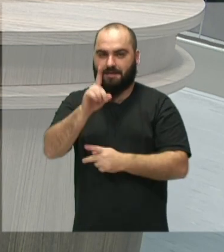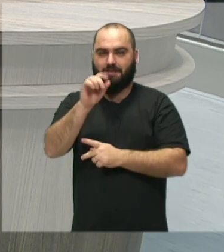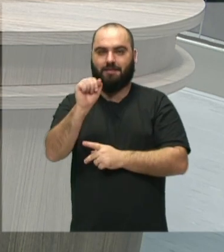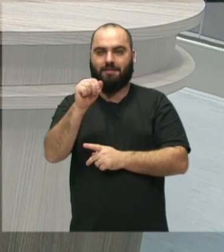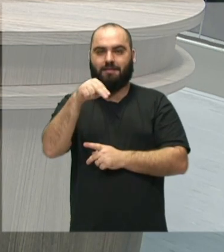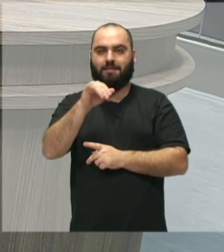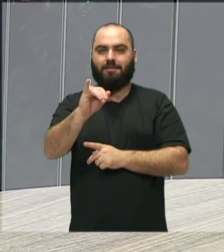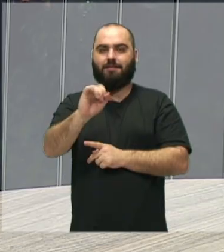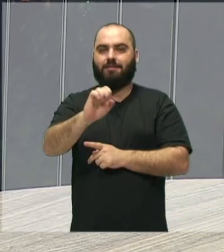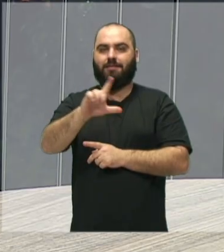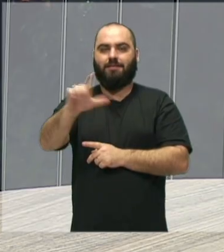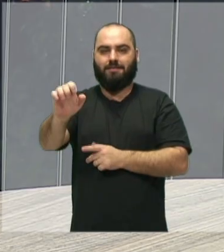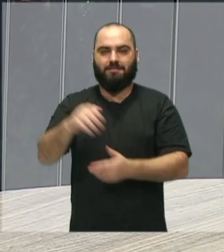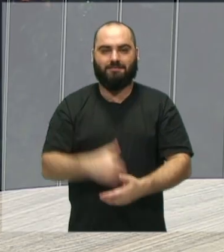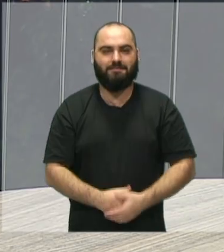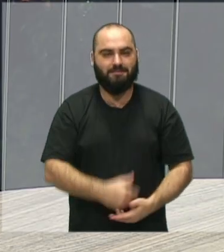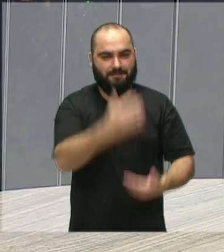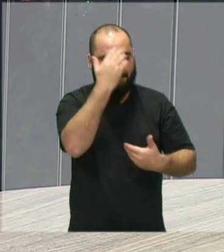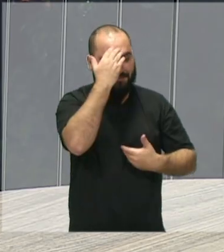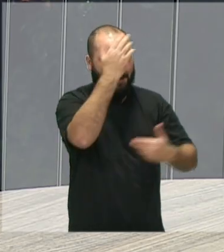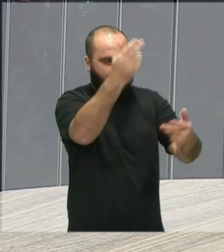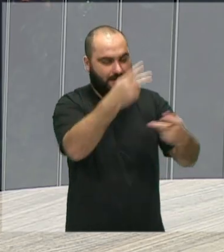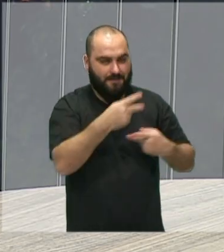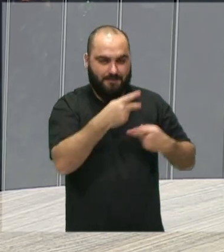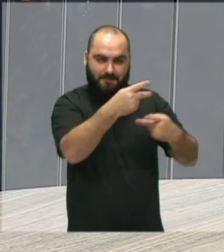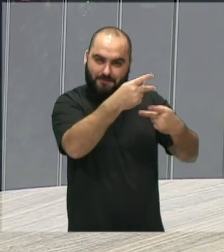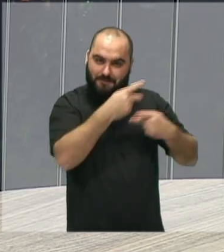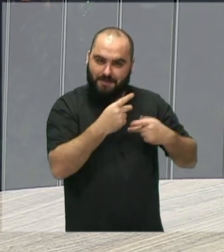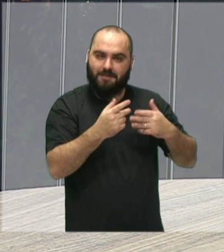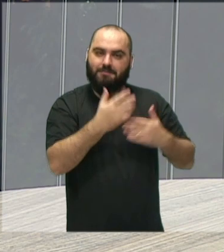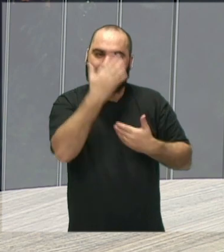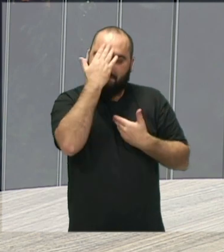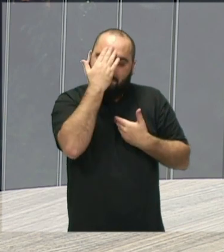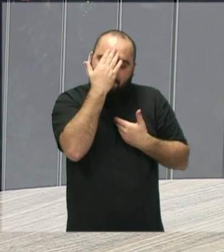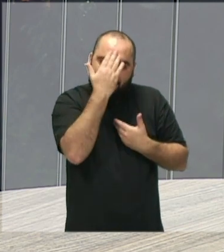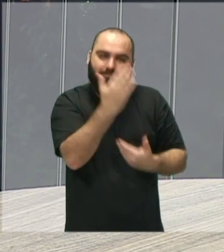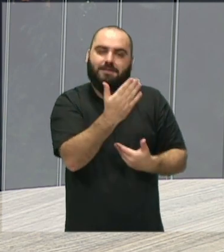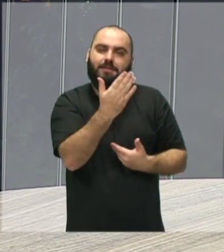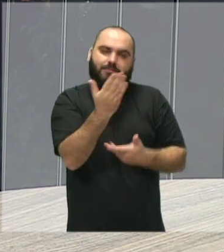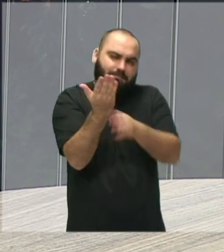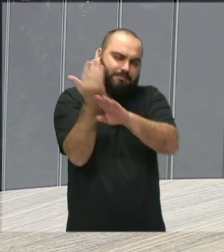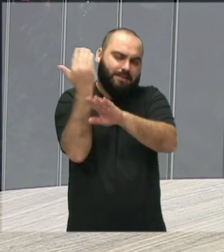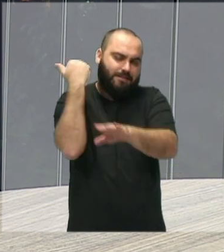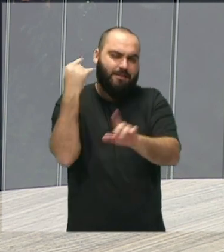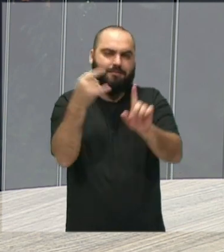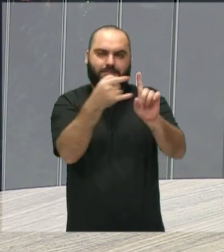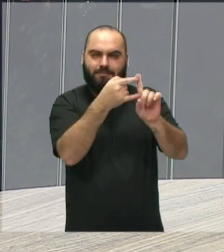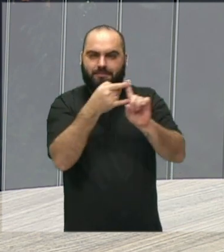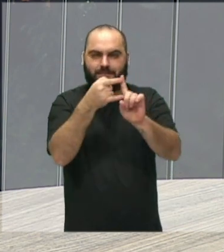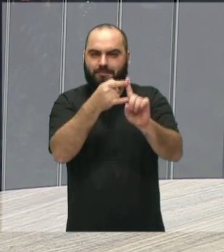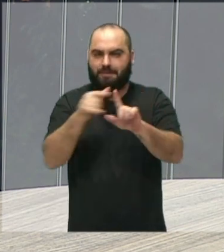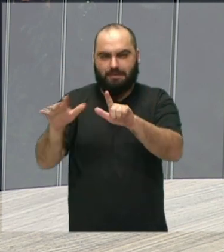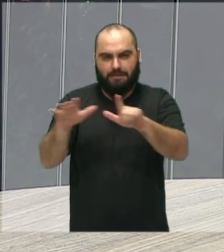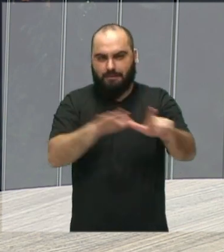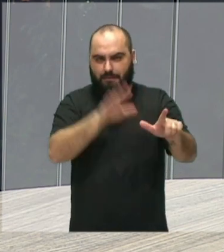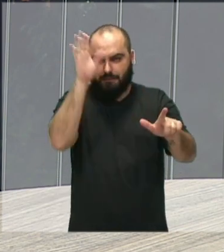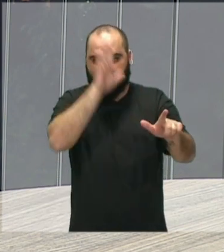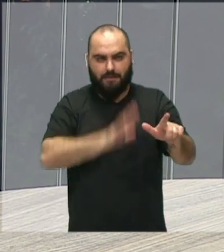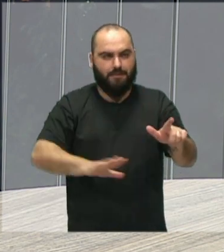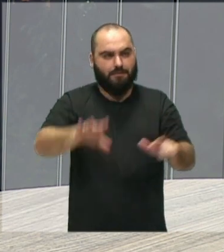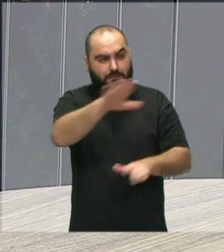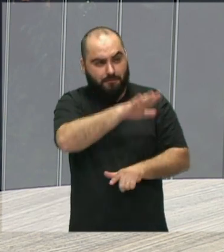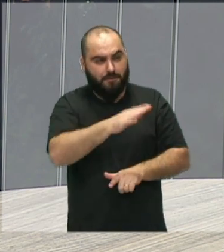Isso, muito obrigada pelo convite, né? Também agradeço, né, quando a gente fez a Semana Nacional de Museus, por vocês